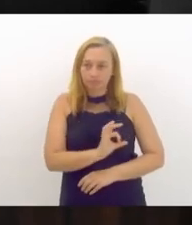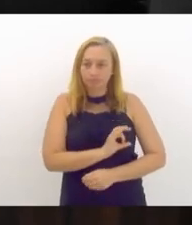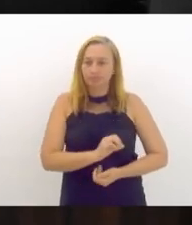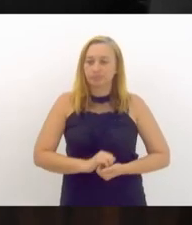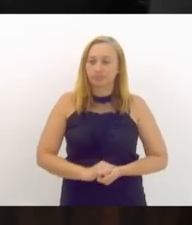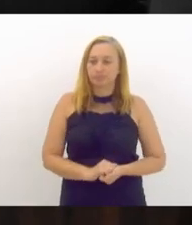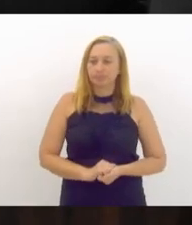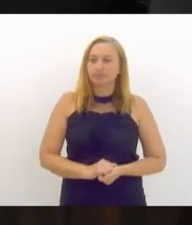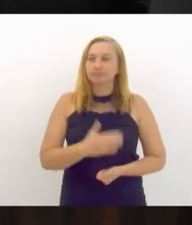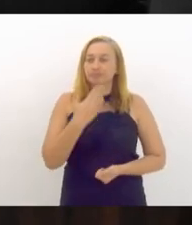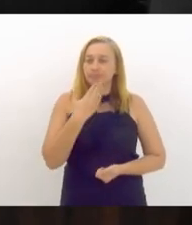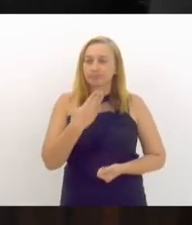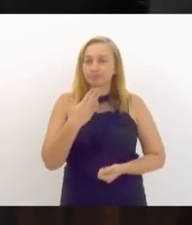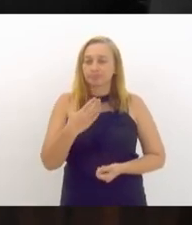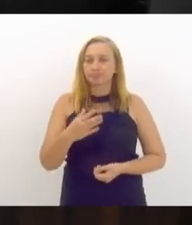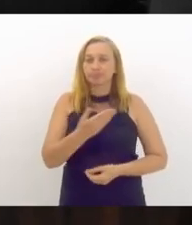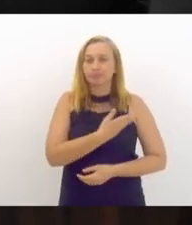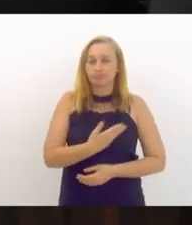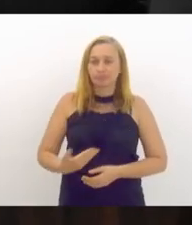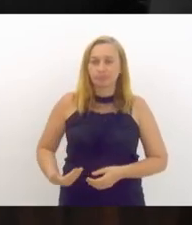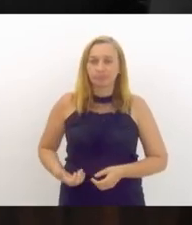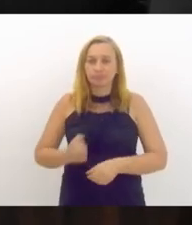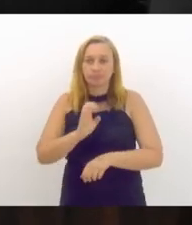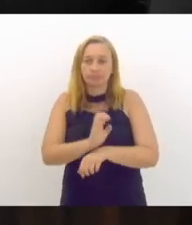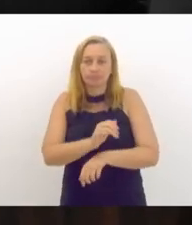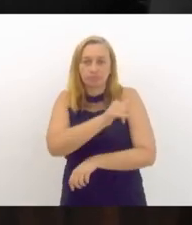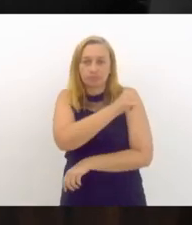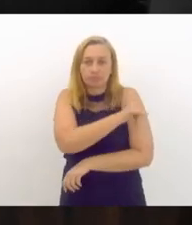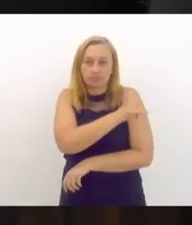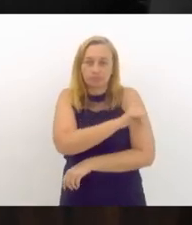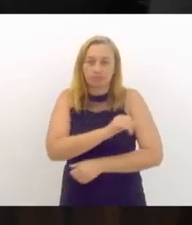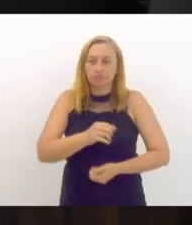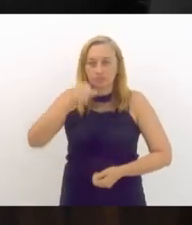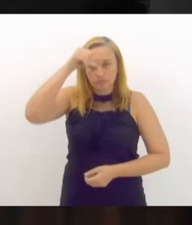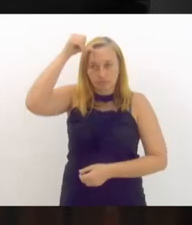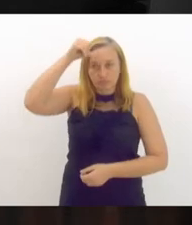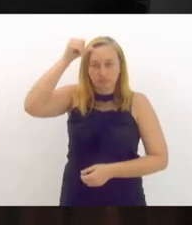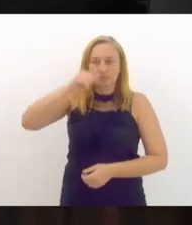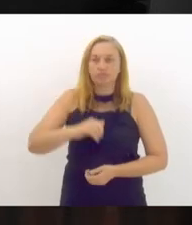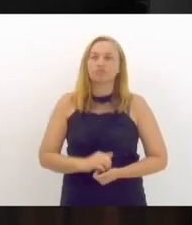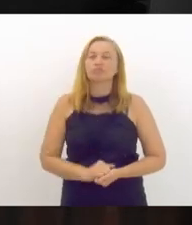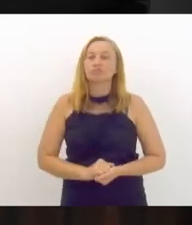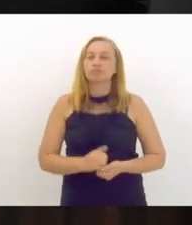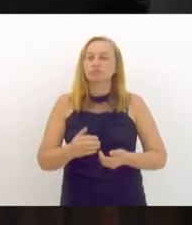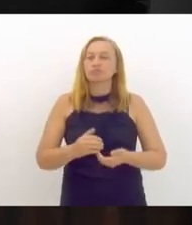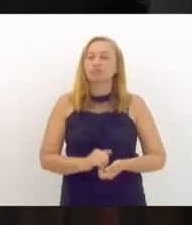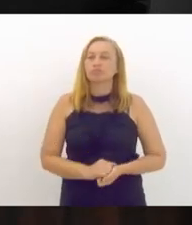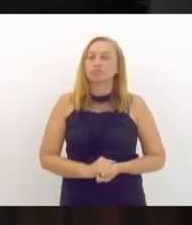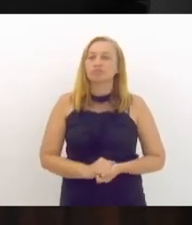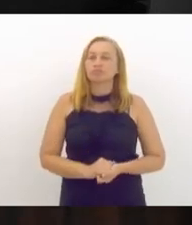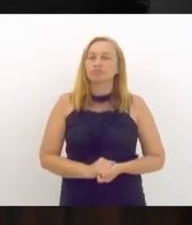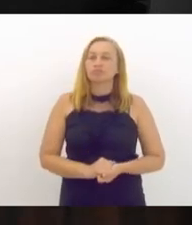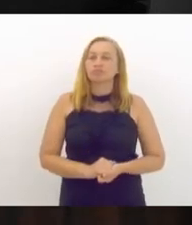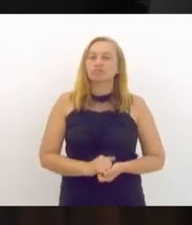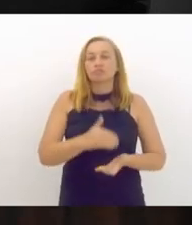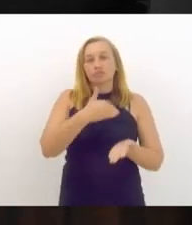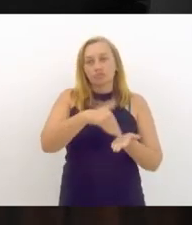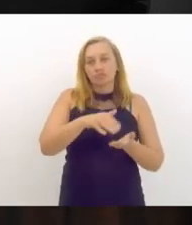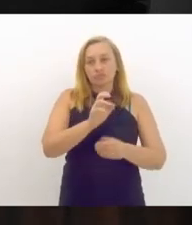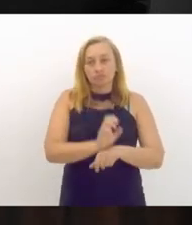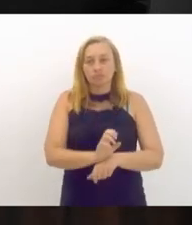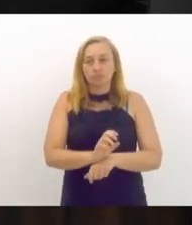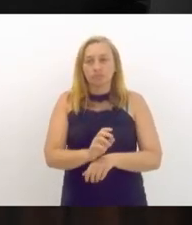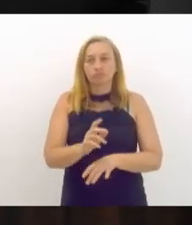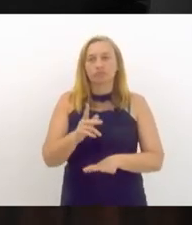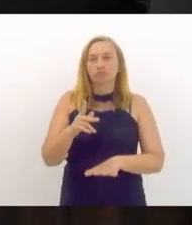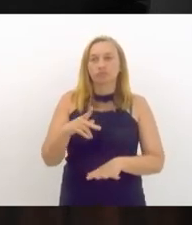que solicita ao excelentíssimo governador do Estado do Rio de Janeiro, senhor Cláudio Castro, com vistas ao secretário de Estado